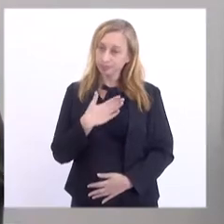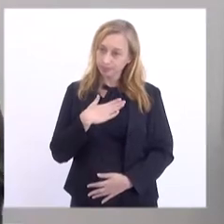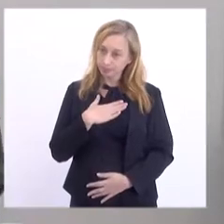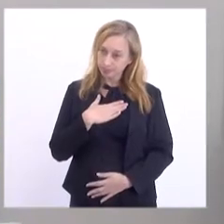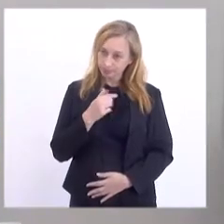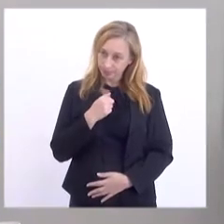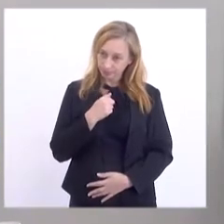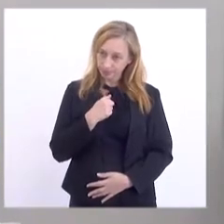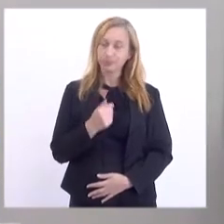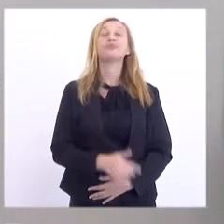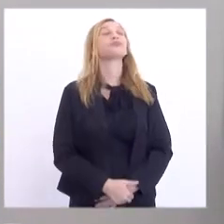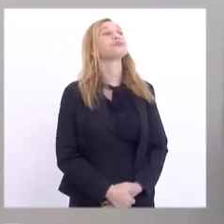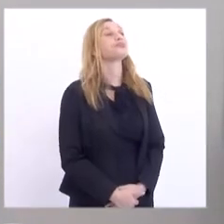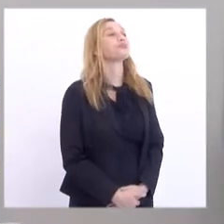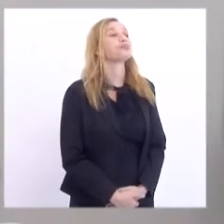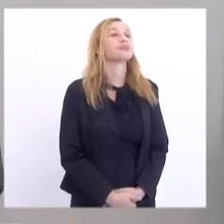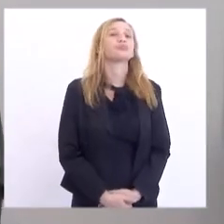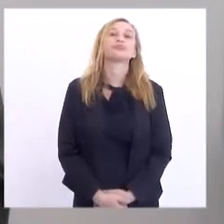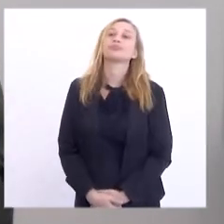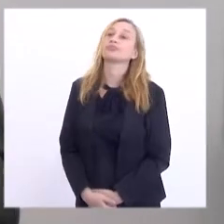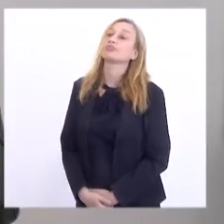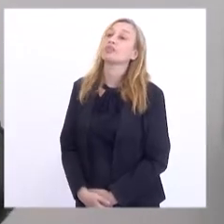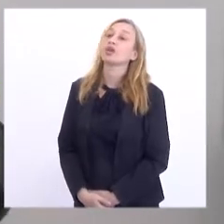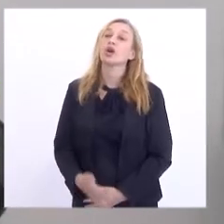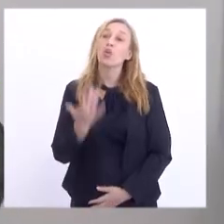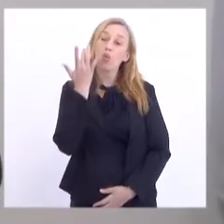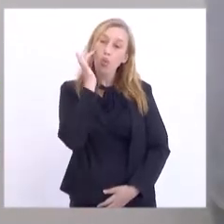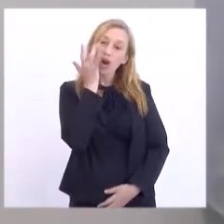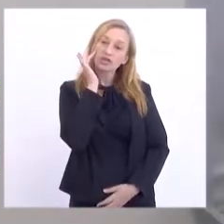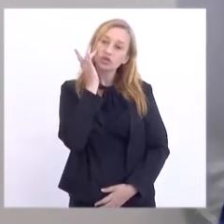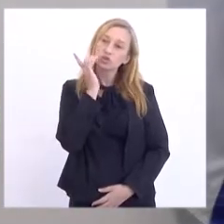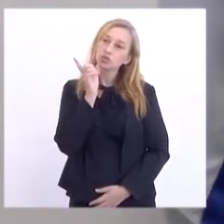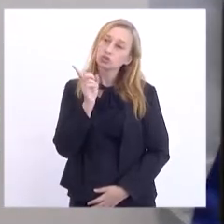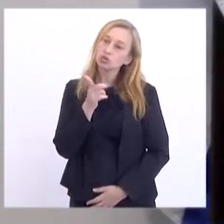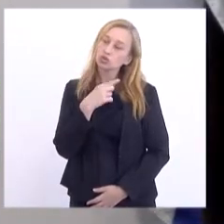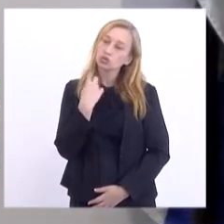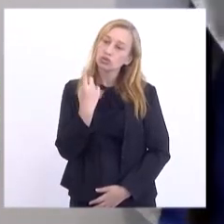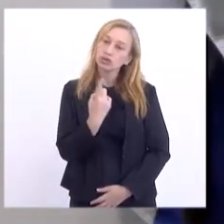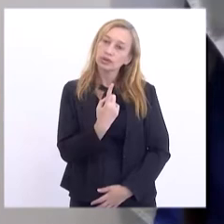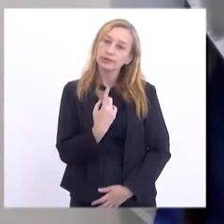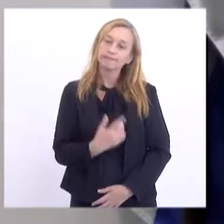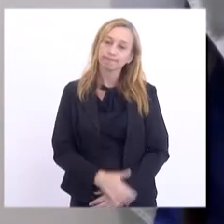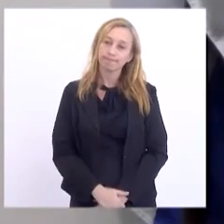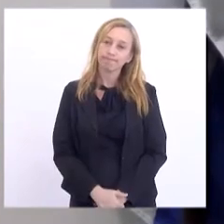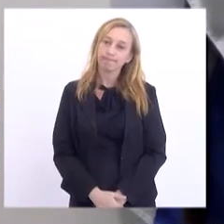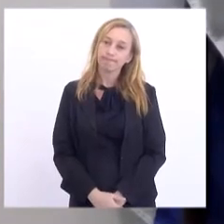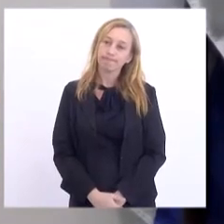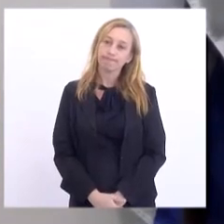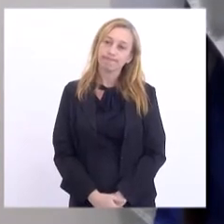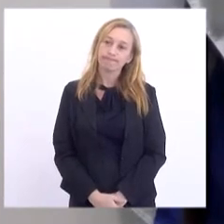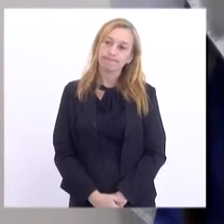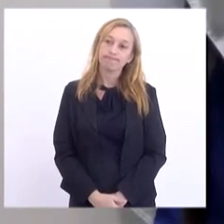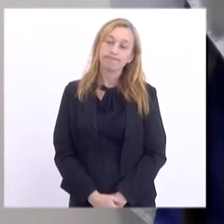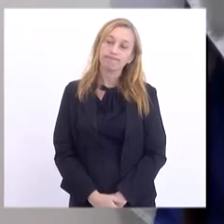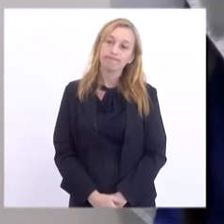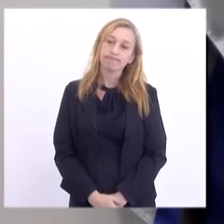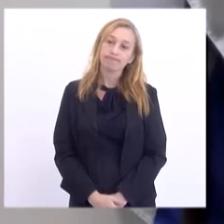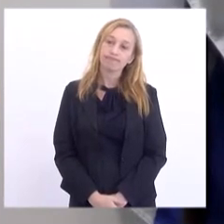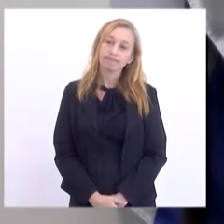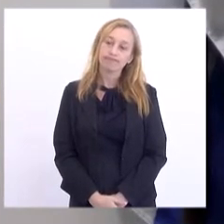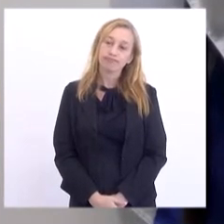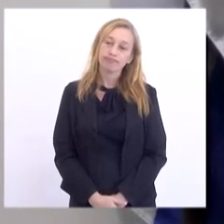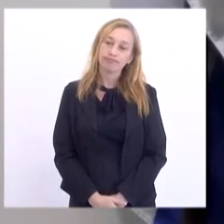vez e eu acho que nós chamamos aqui ó a